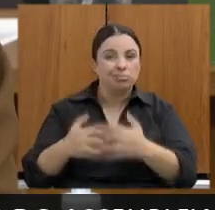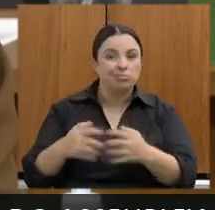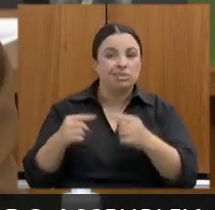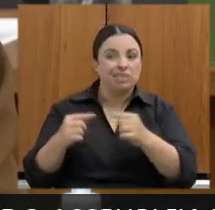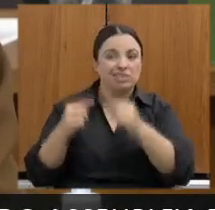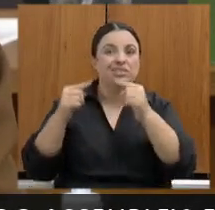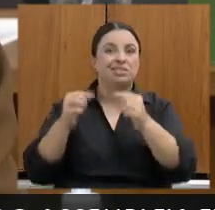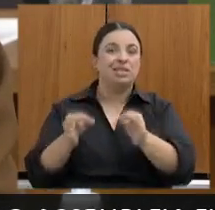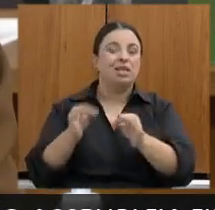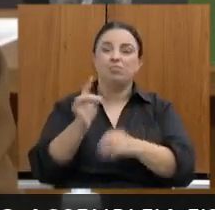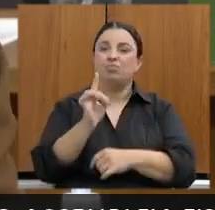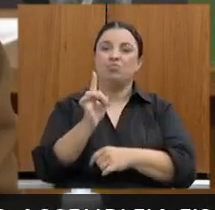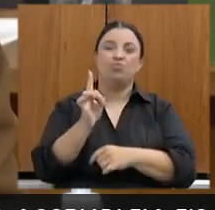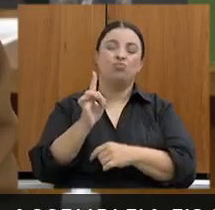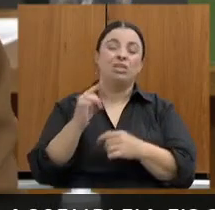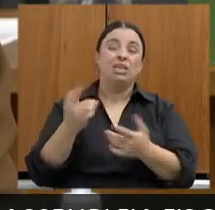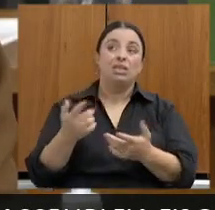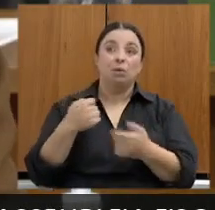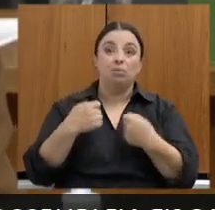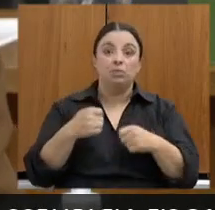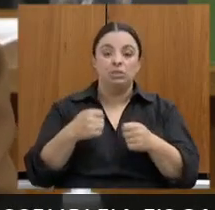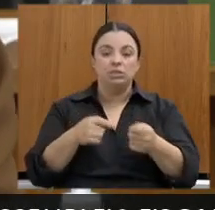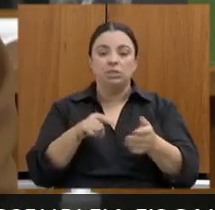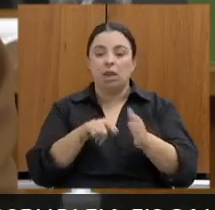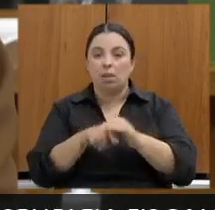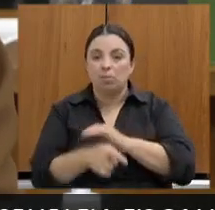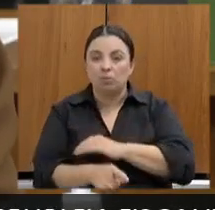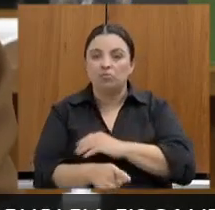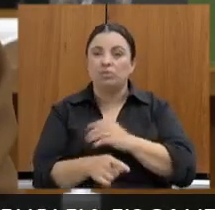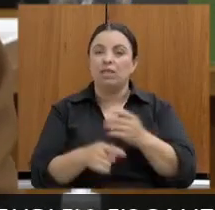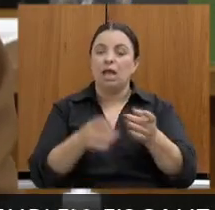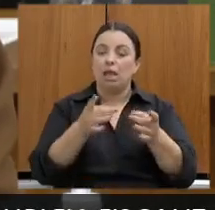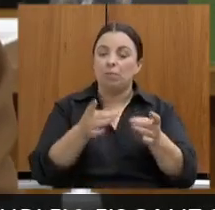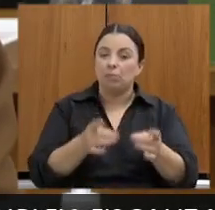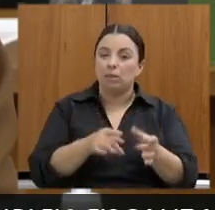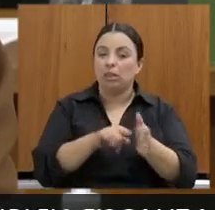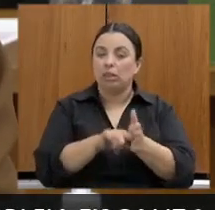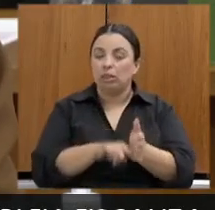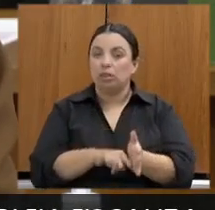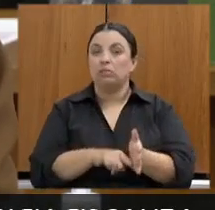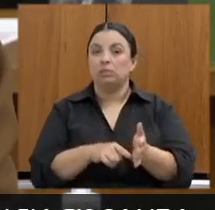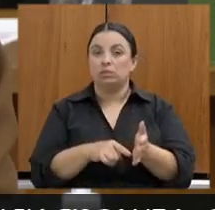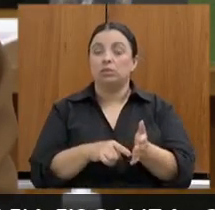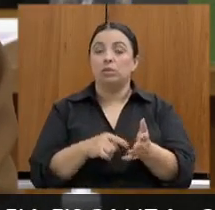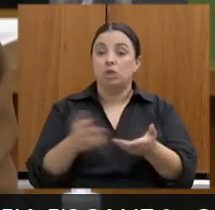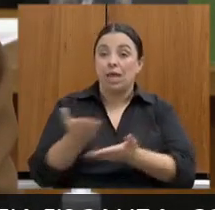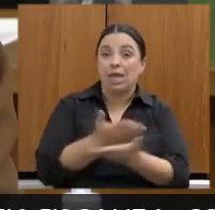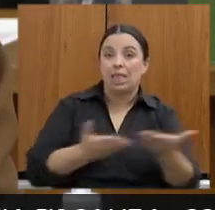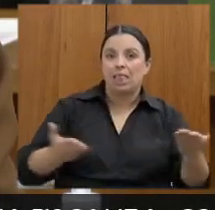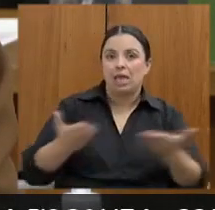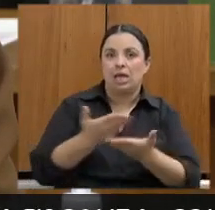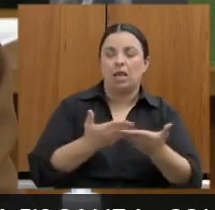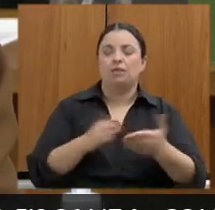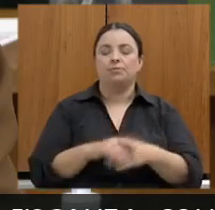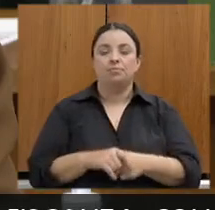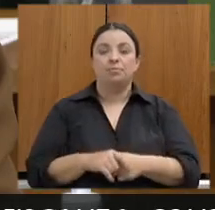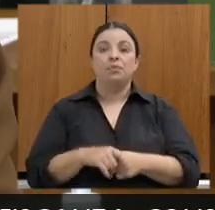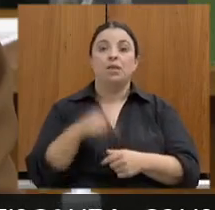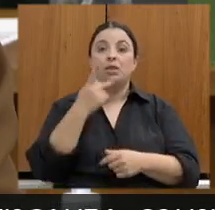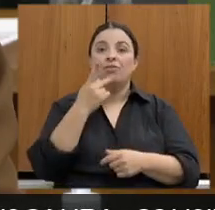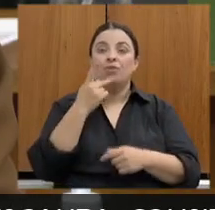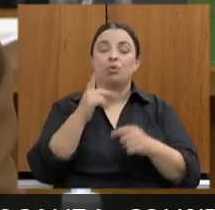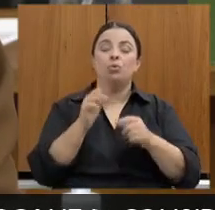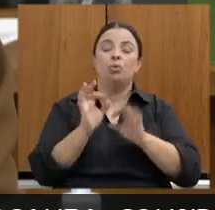aprofundar e isso precisa ser feito de forma integrado então a gente falou aí do plano da questão do plantão digital